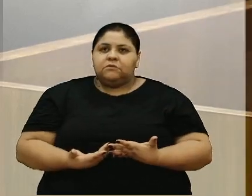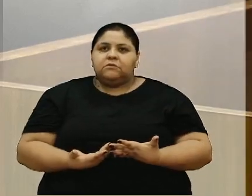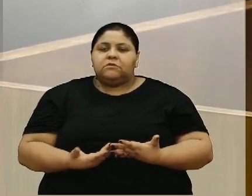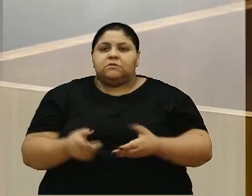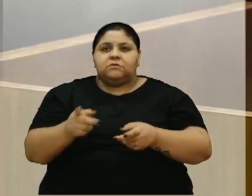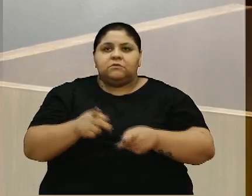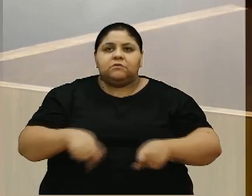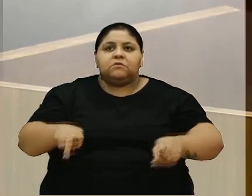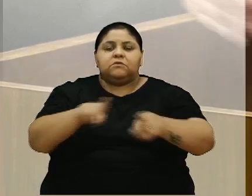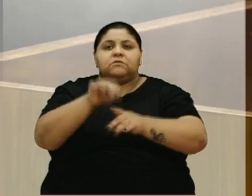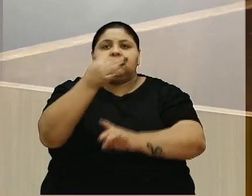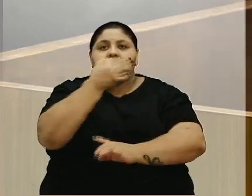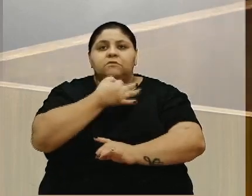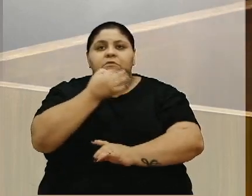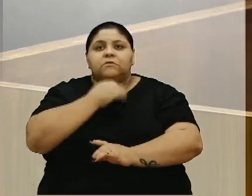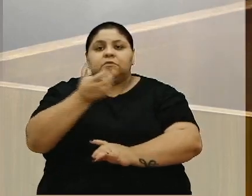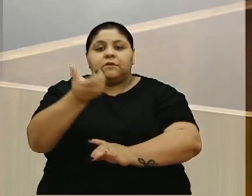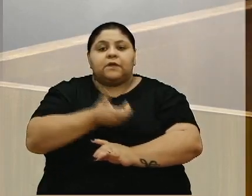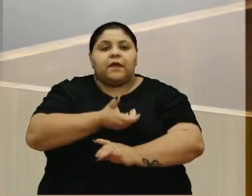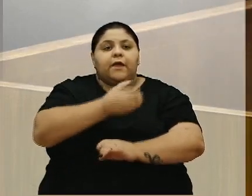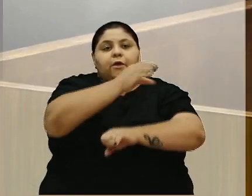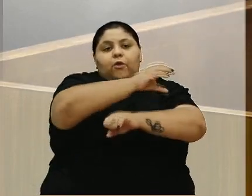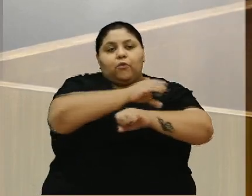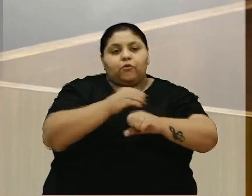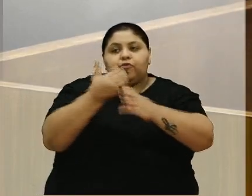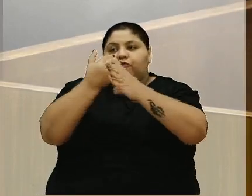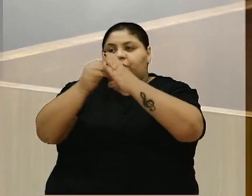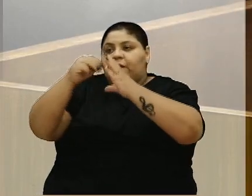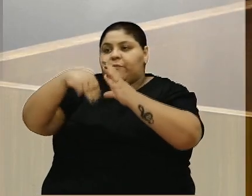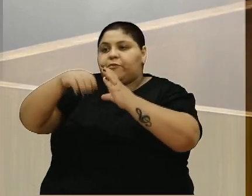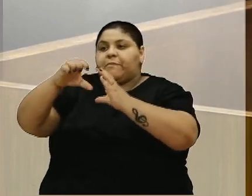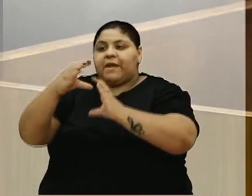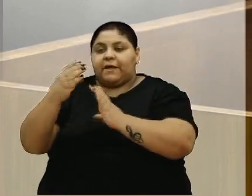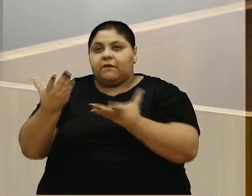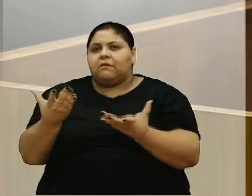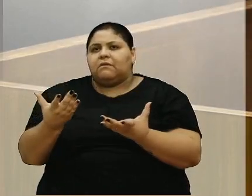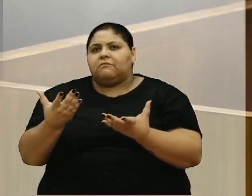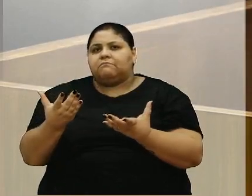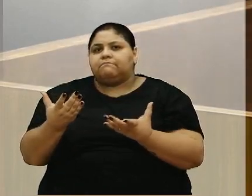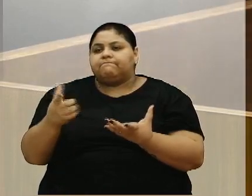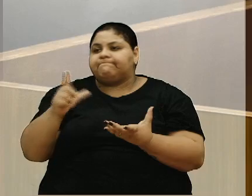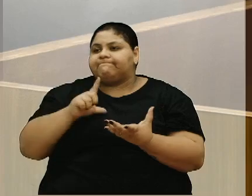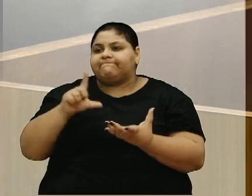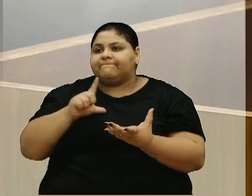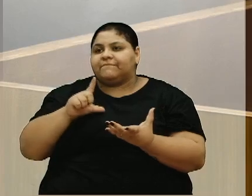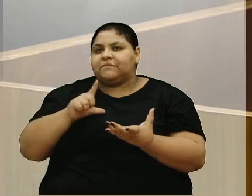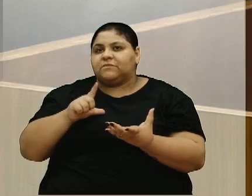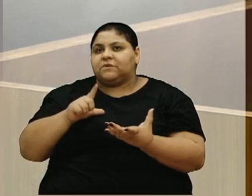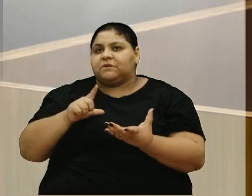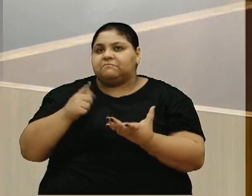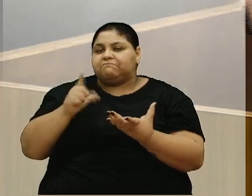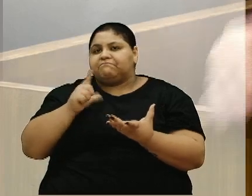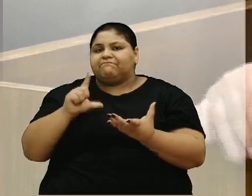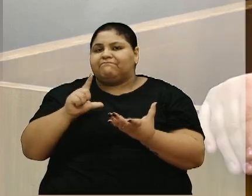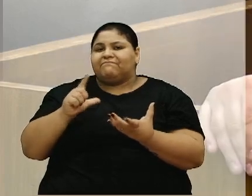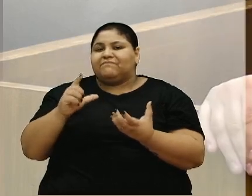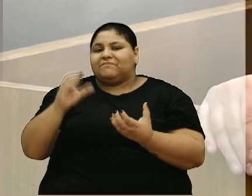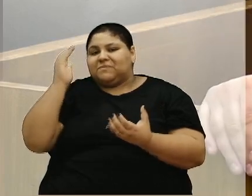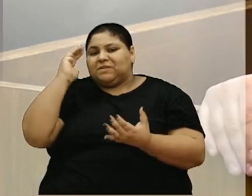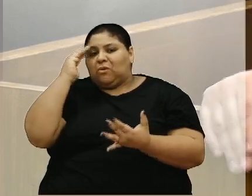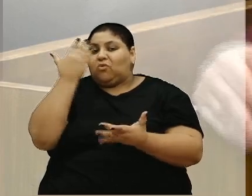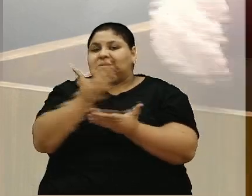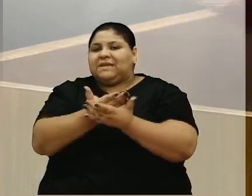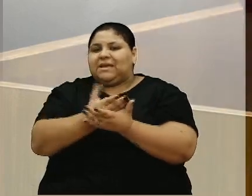população de Caxias do Sul quer isso. Vamos enviar para o MEC. Mas olha, a gente só tem condições de botar isso. Chegamos ao meio